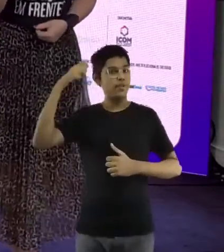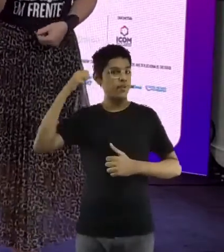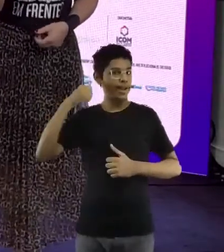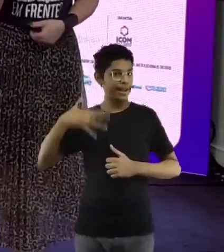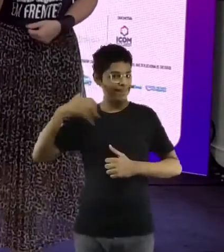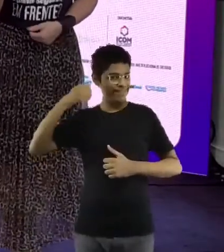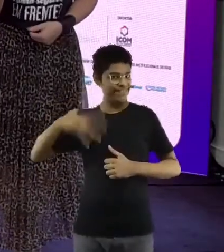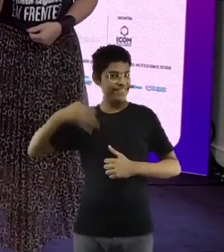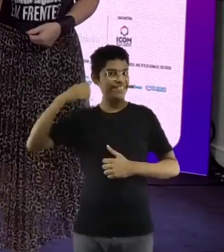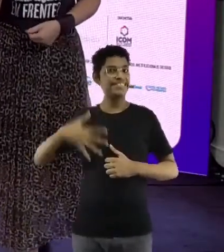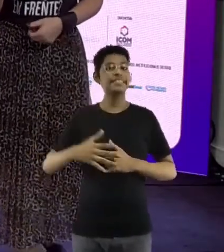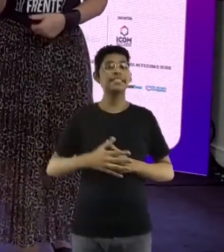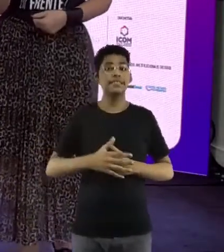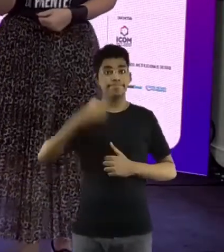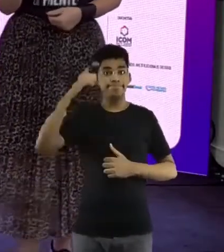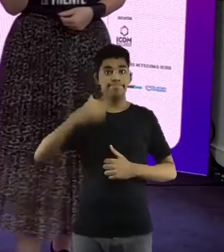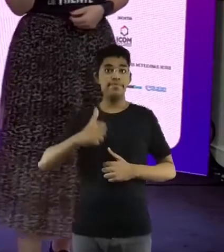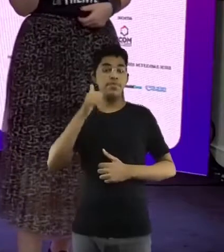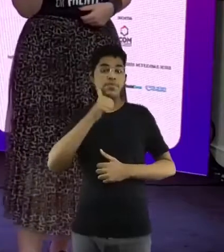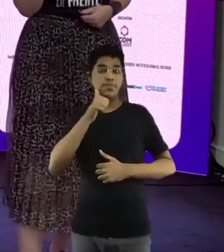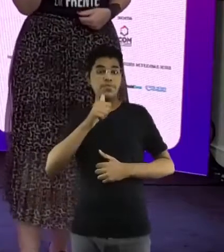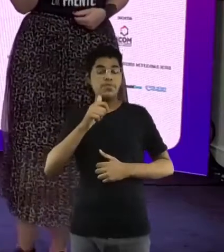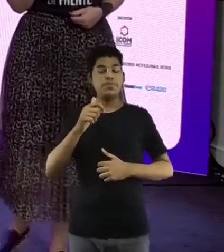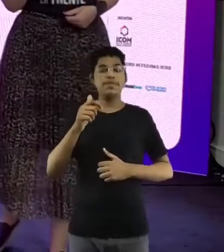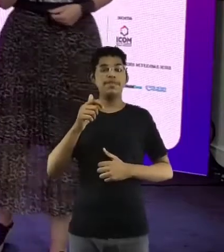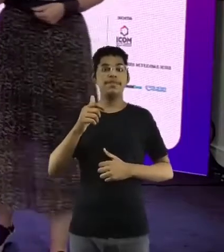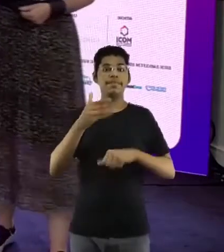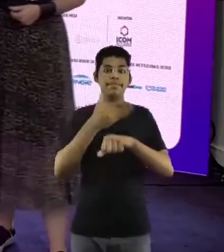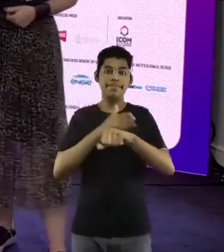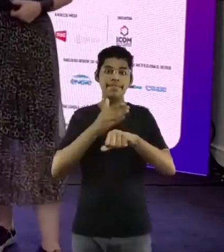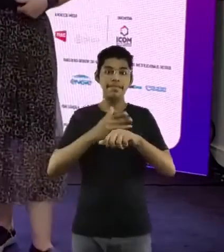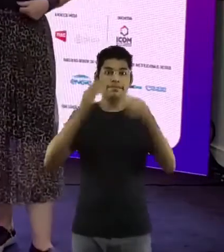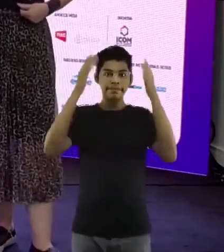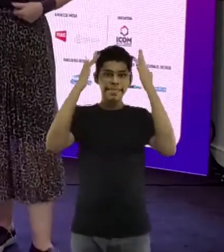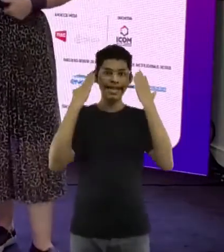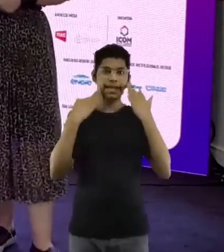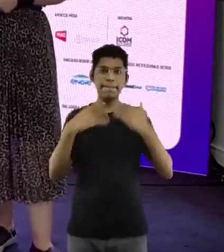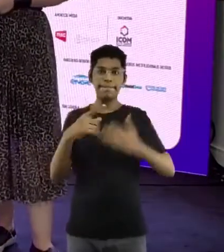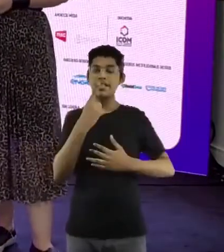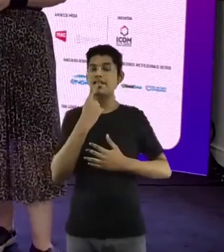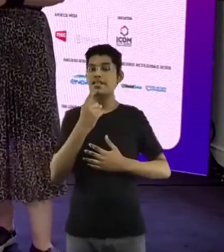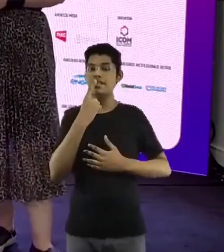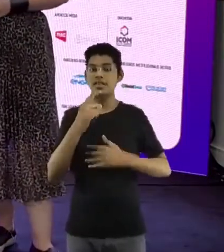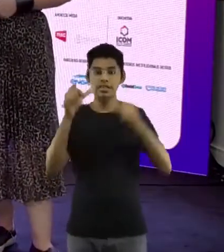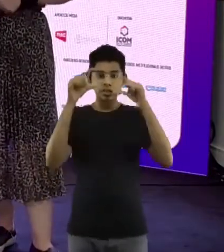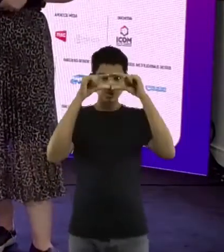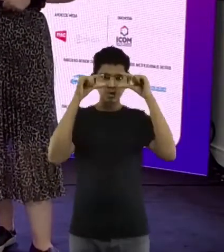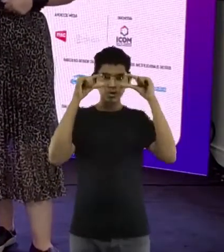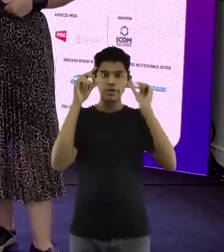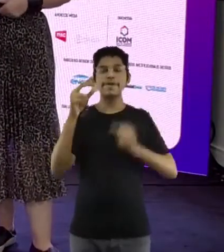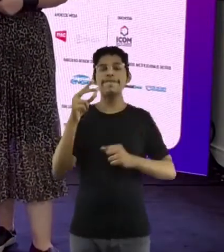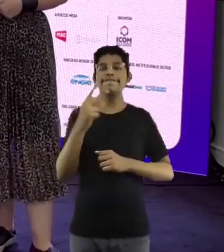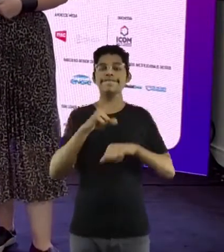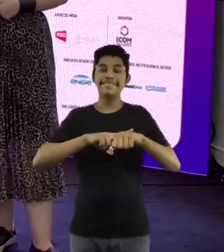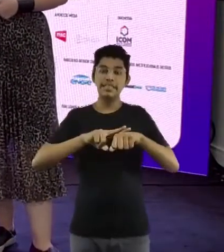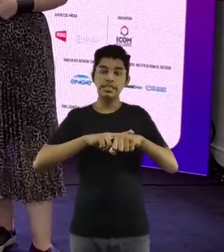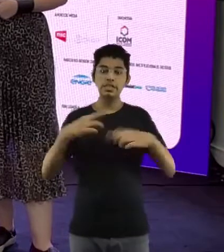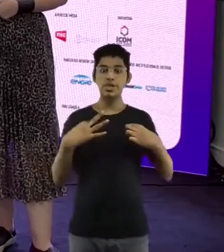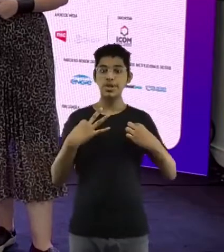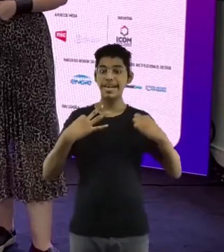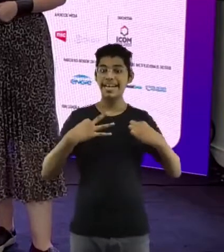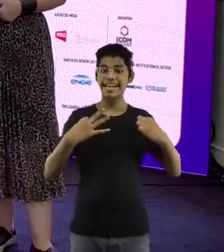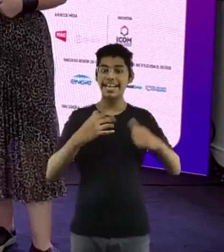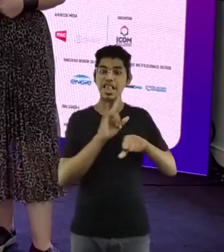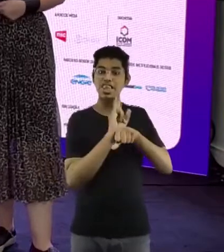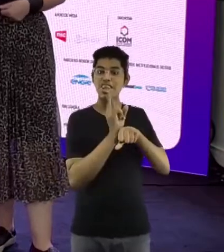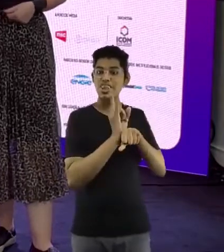sou mulher branca, cabelos avermelhados, olhos verdes, e eu tô com uma camiseta do nosso documentário Em